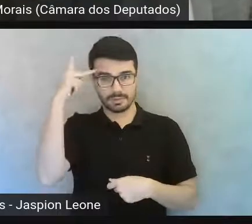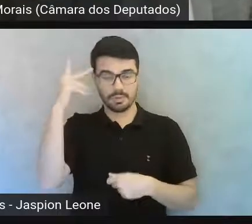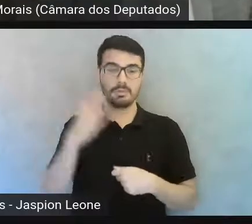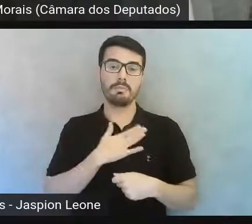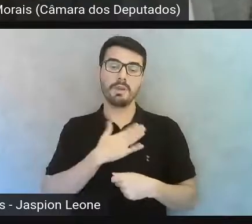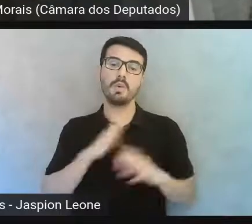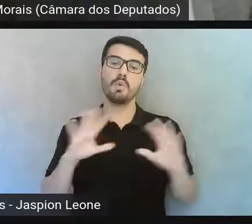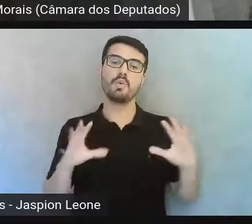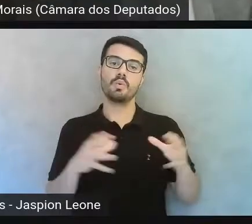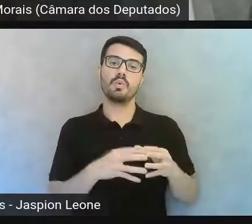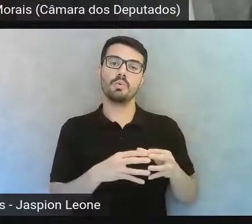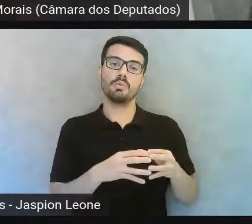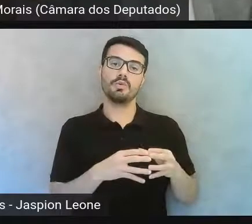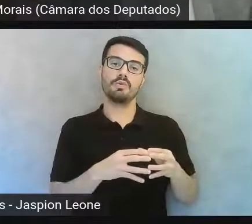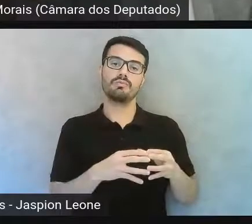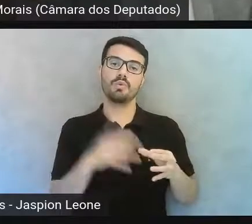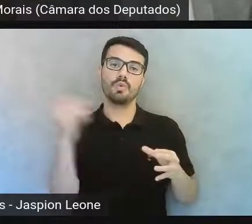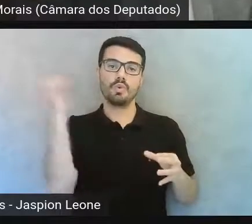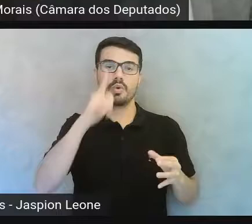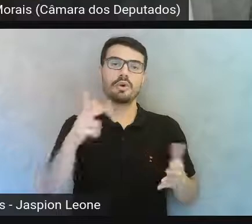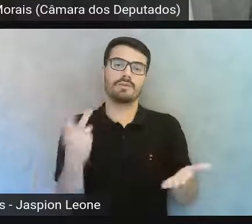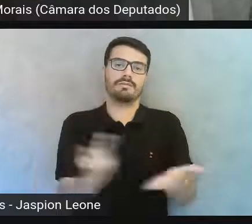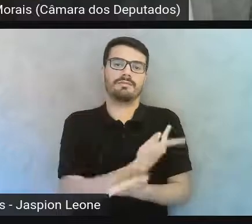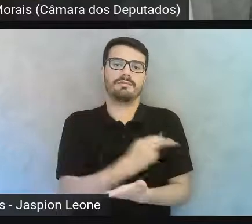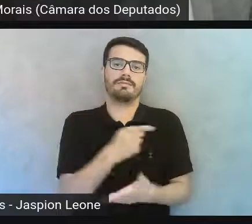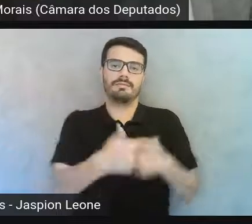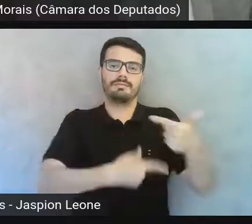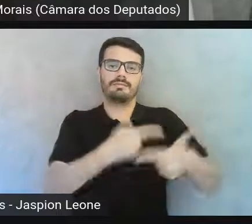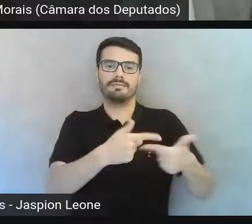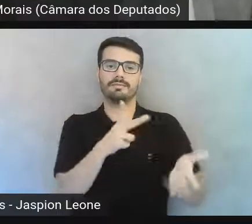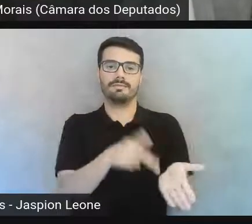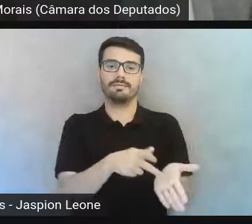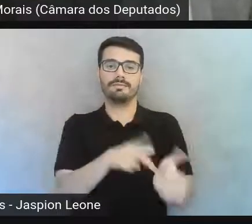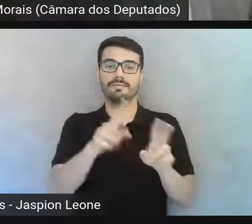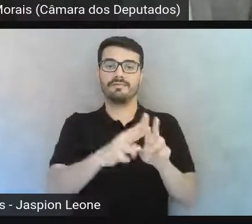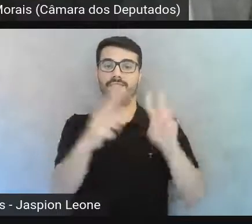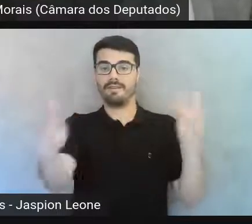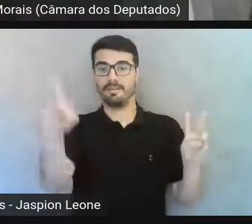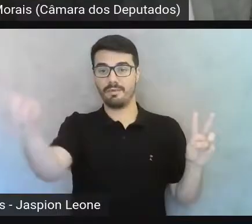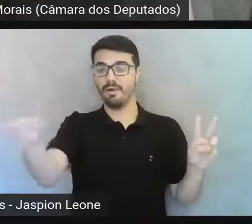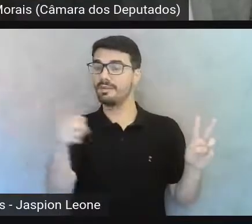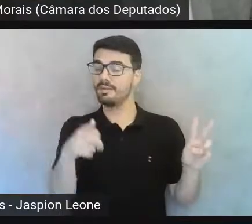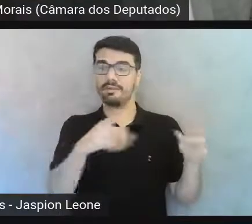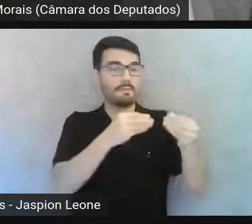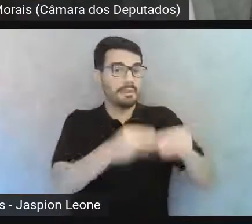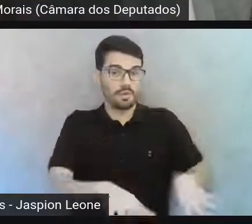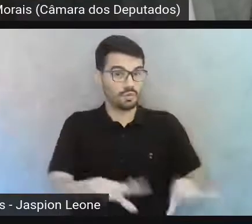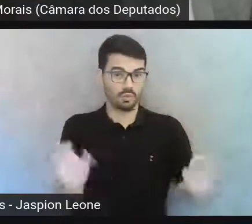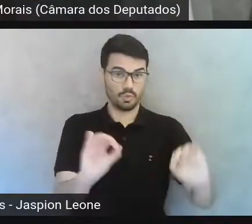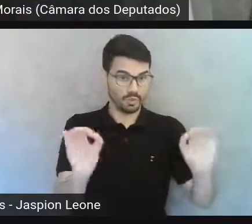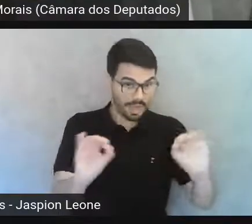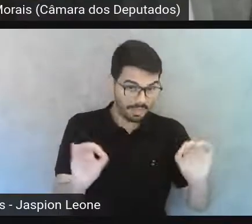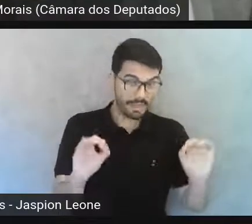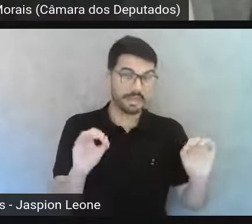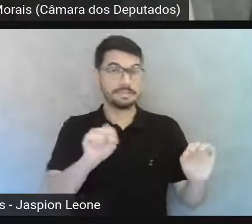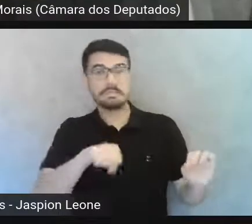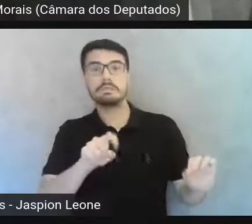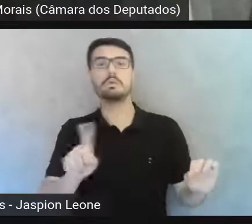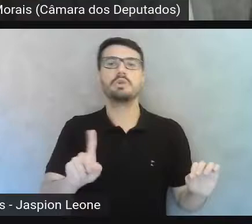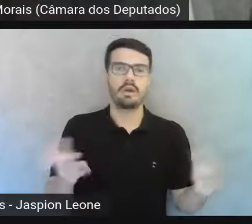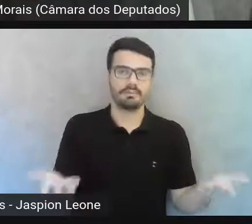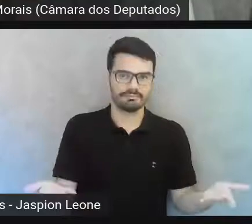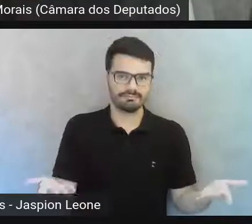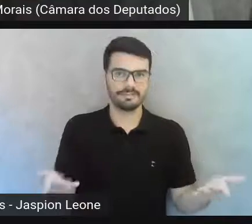fim. E se essa atividade fim, a pessoa estando remotamente em casa, não prejudicaria isso, né? Então, não